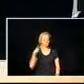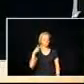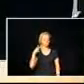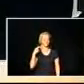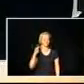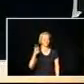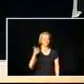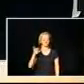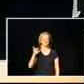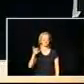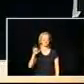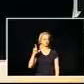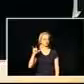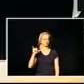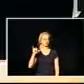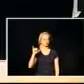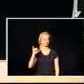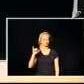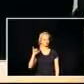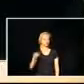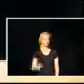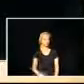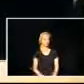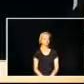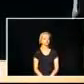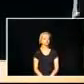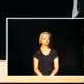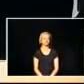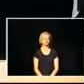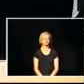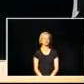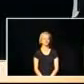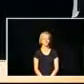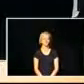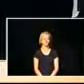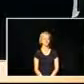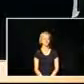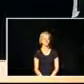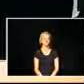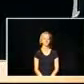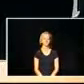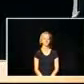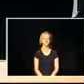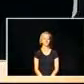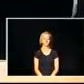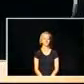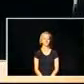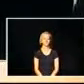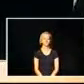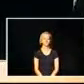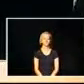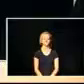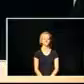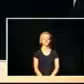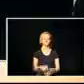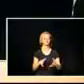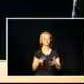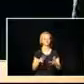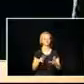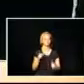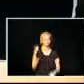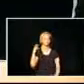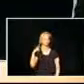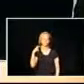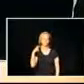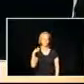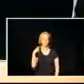muito obrigado. O senhor foi muito solidário, saibam disso, viu, funcionários da Universidade de Taubaté. Todos os vereadores se